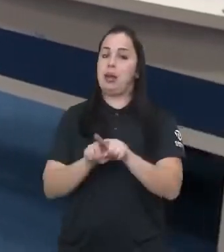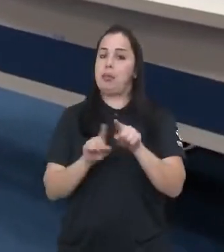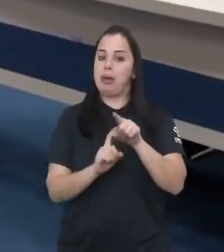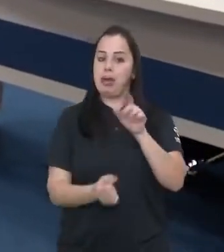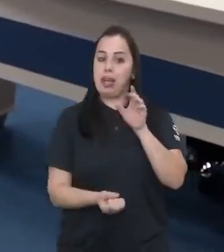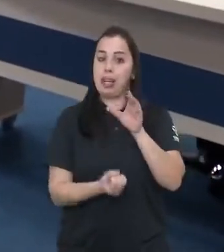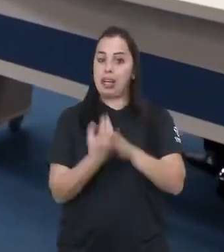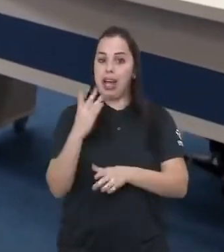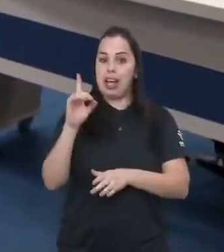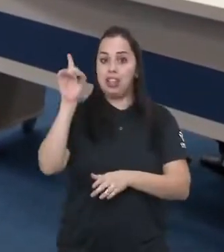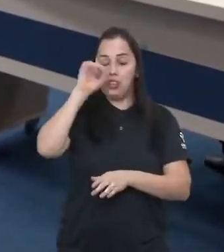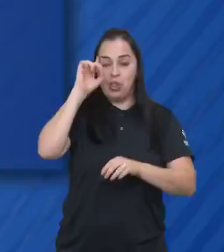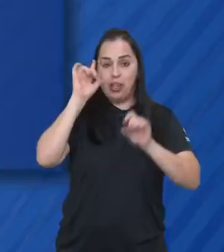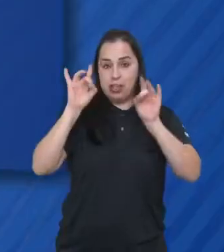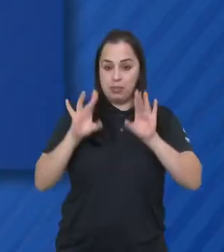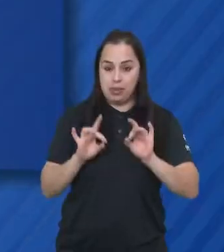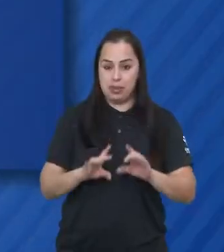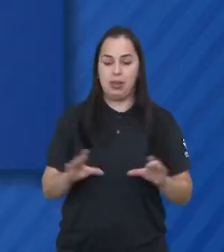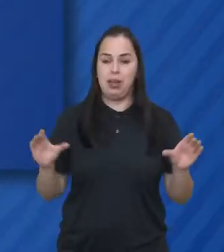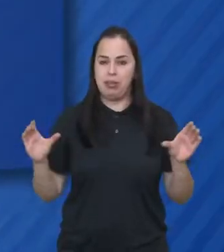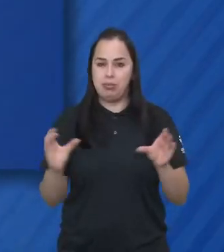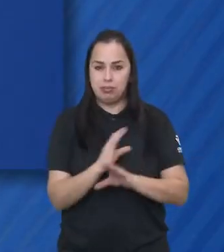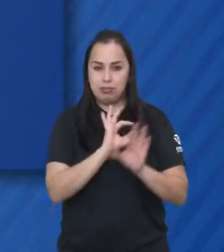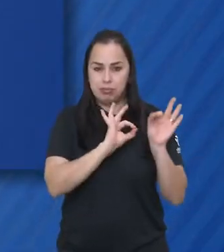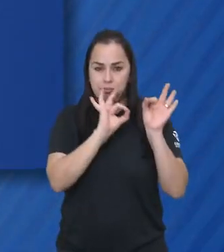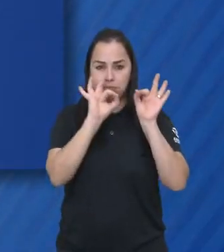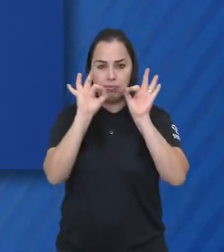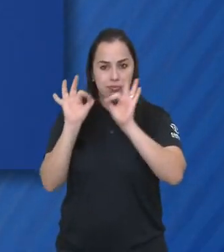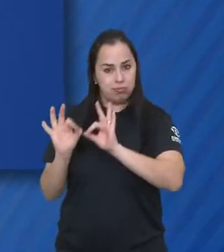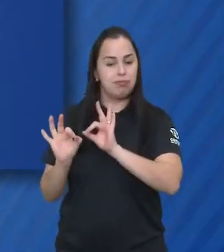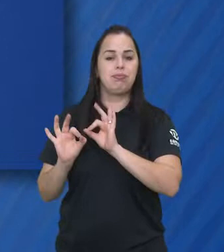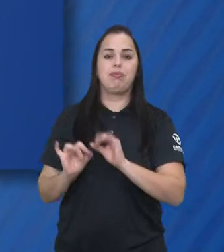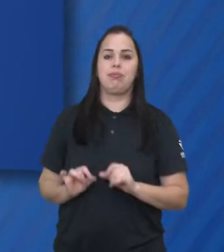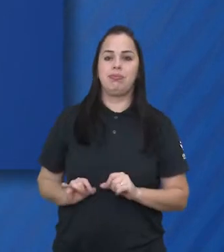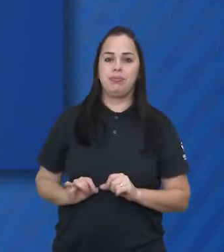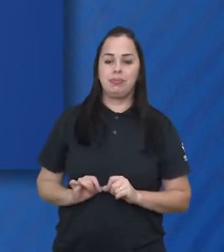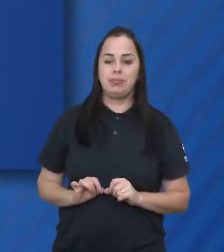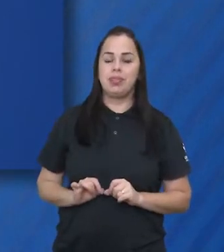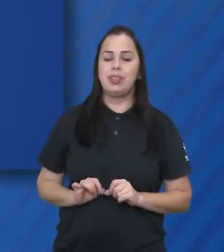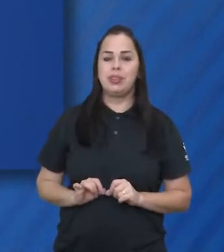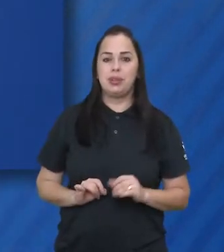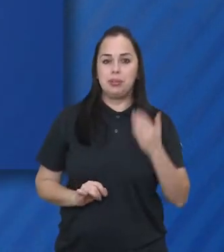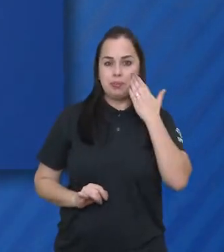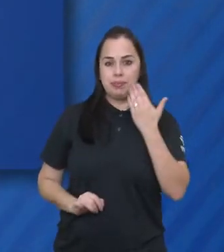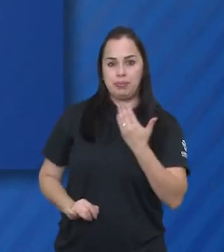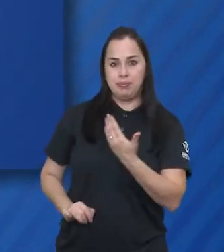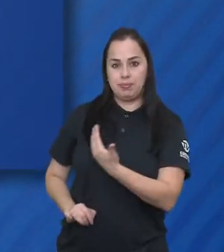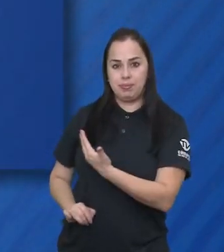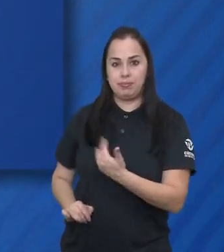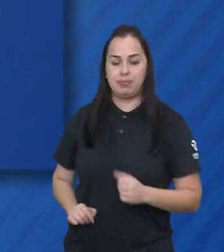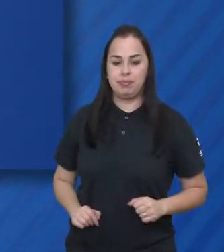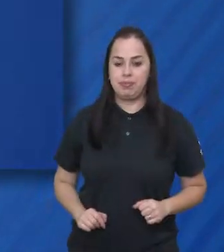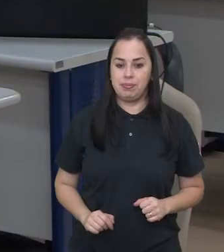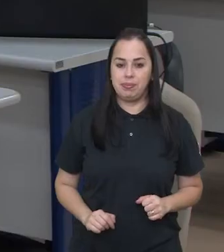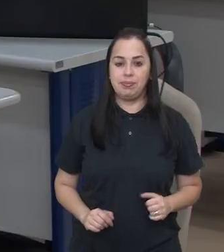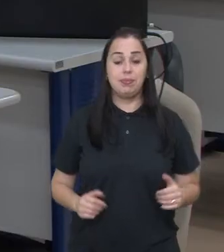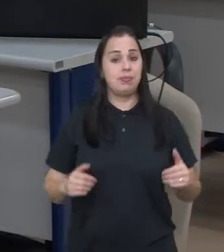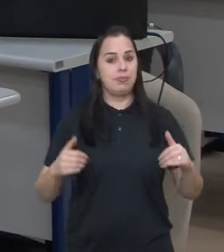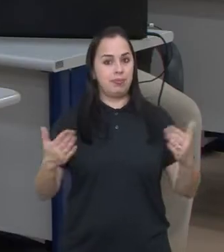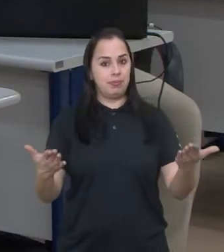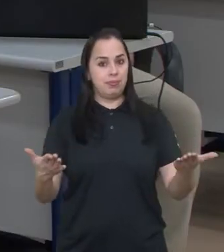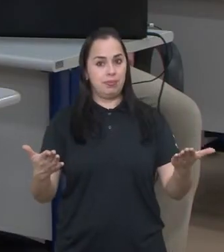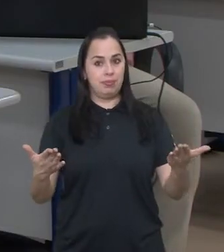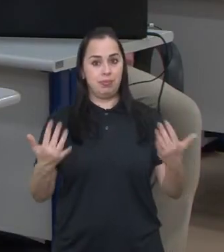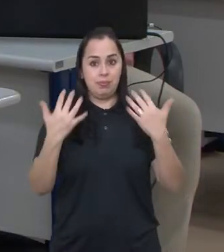de datas comemorativas. A pauta completa você confere no nosso site, no ícone Pauta das Sessões.